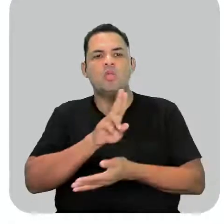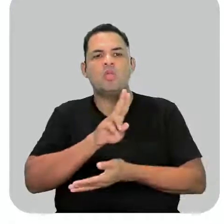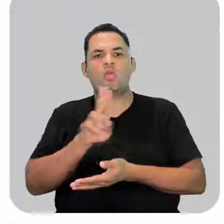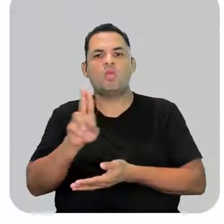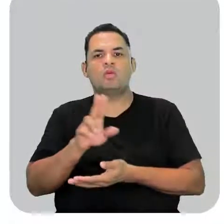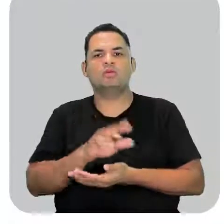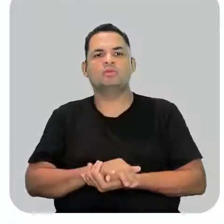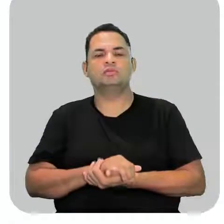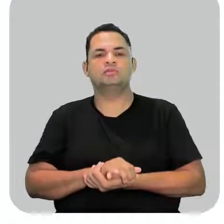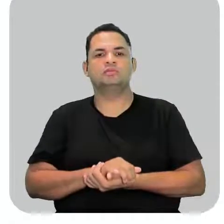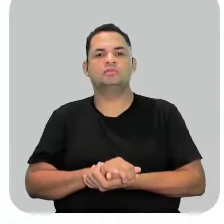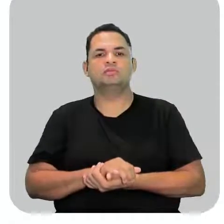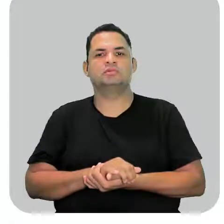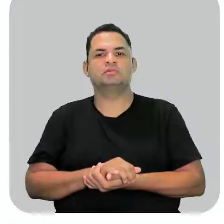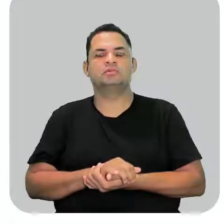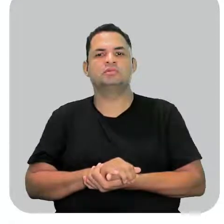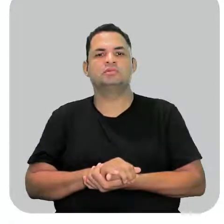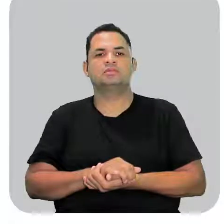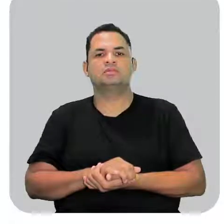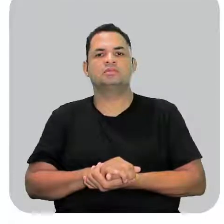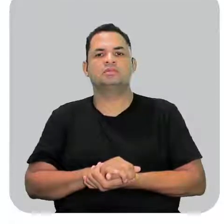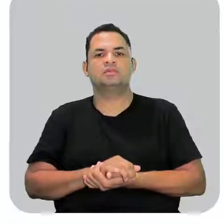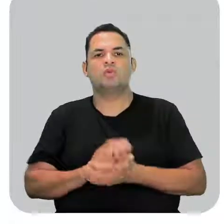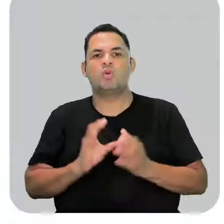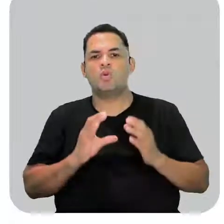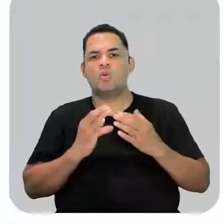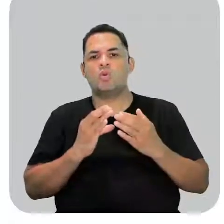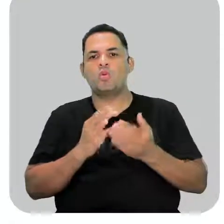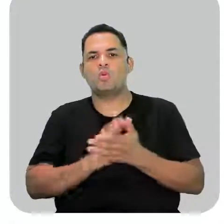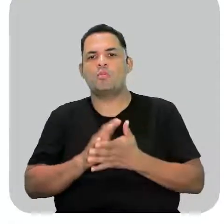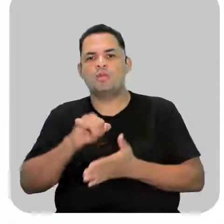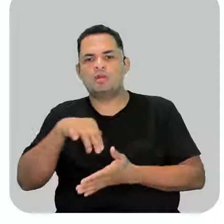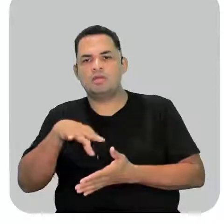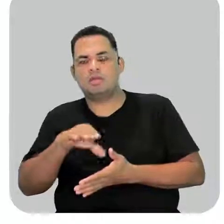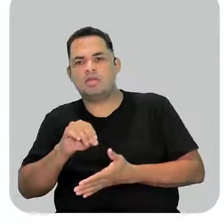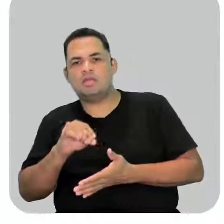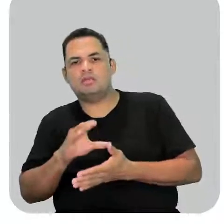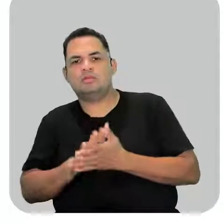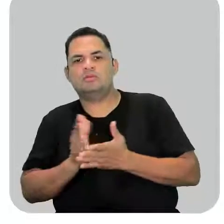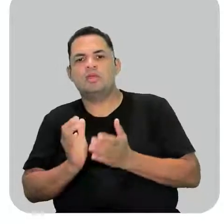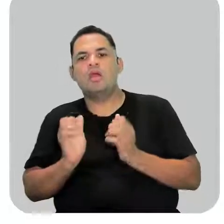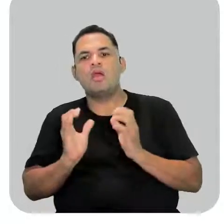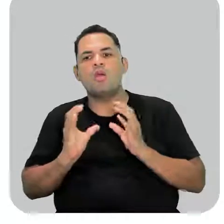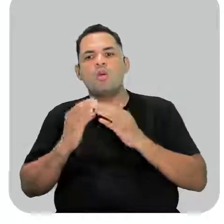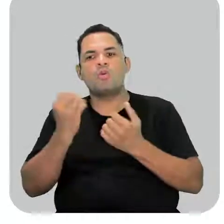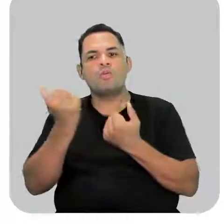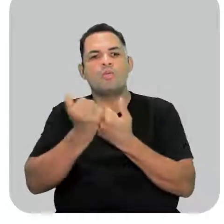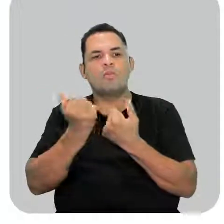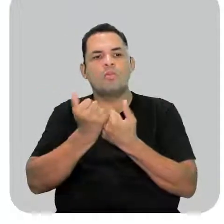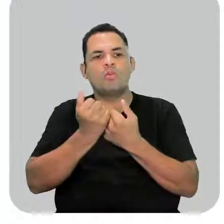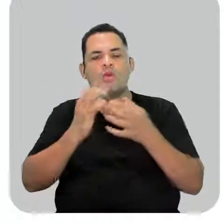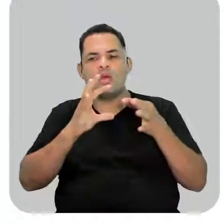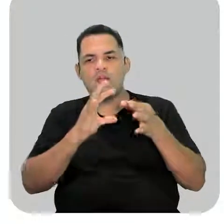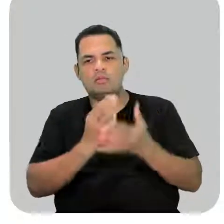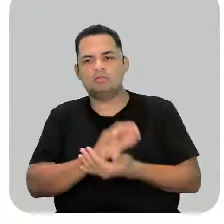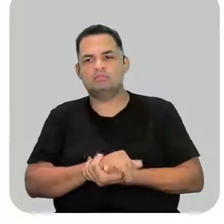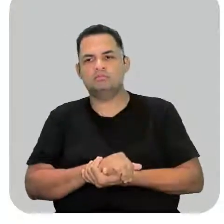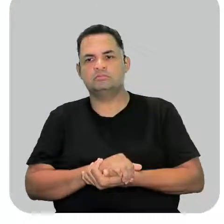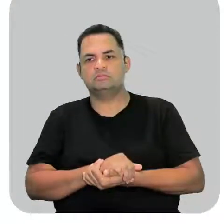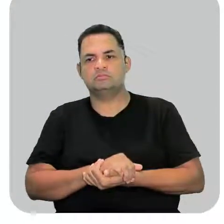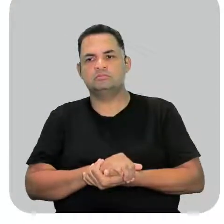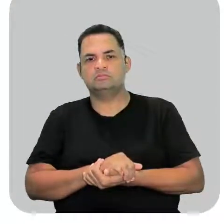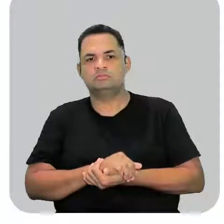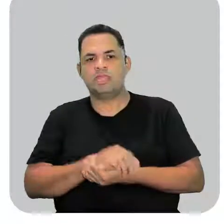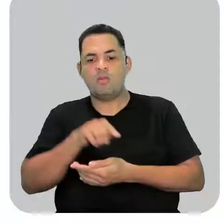só como é que ela é feita. O grupo nitro, ele é tratado como um grupo substituinte, ou seja, ele é tratado como